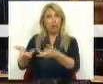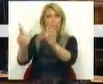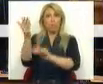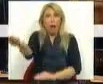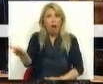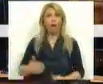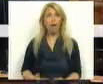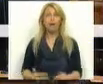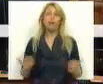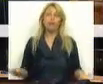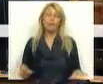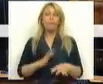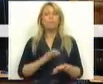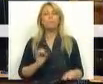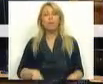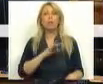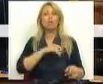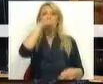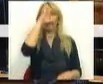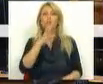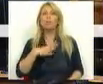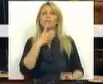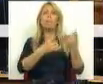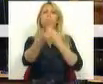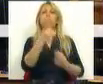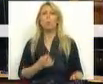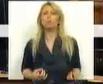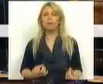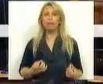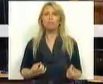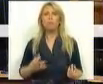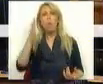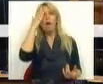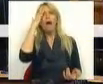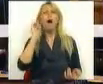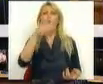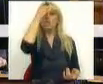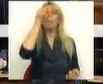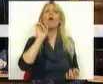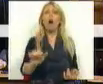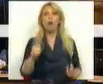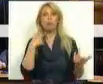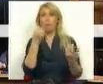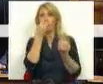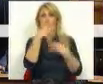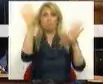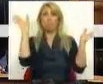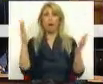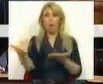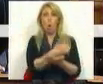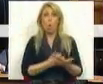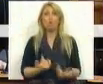Impôs-se por isso, Sr. Ministro, perguntar-lhe o que é que entende sobre este desperdício de recurso, uma vez que tanta